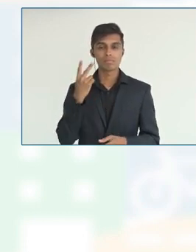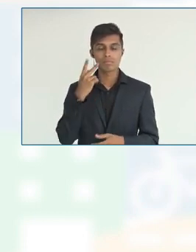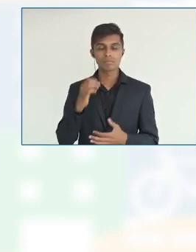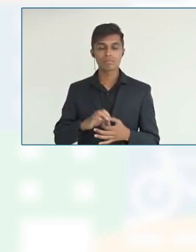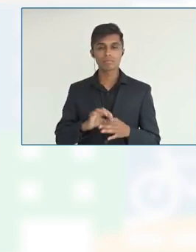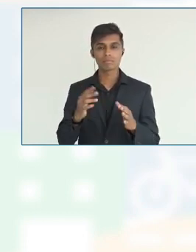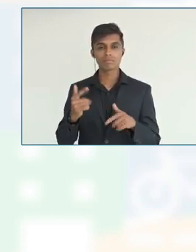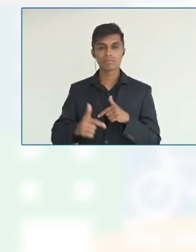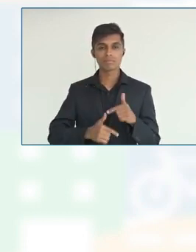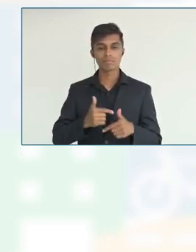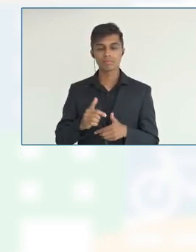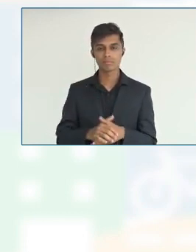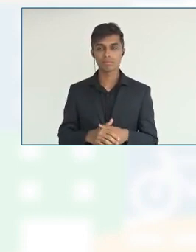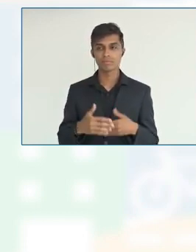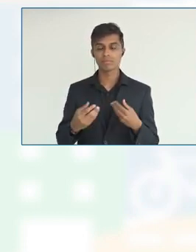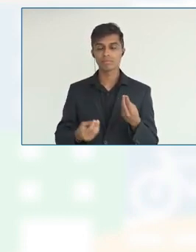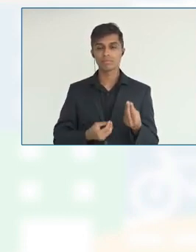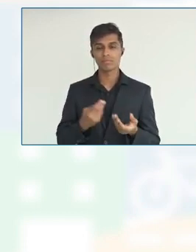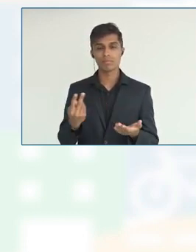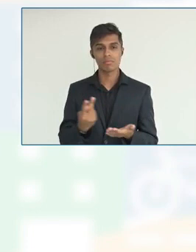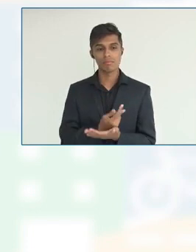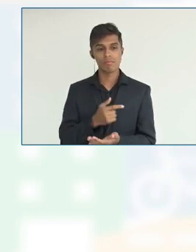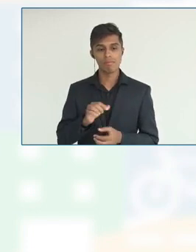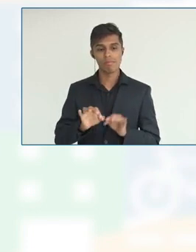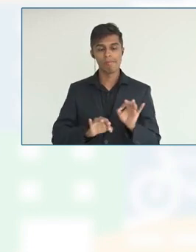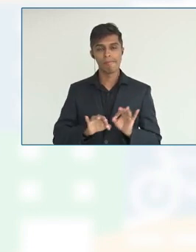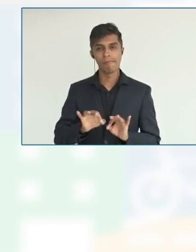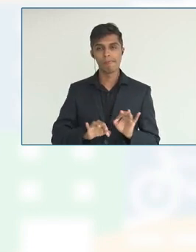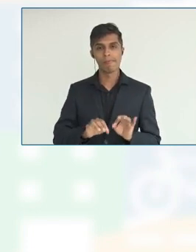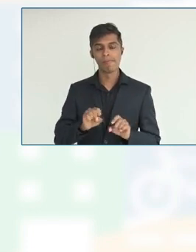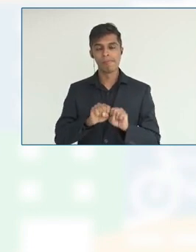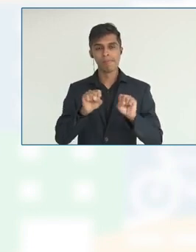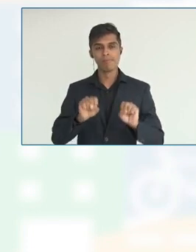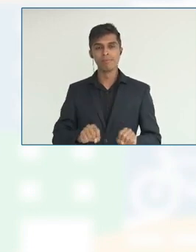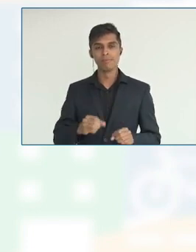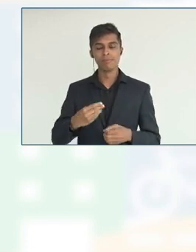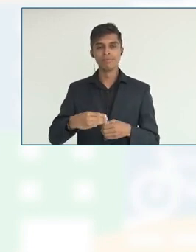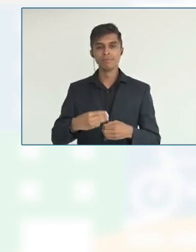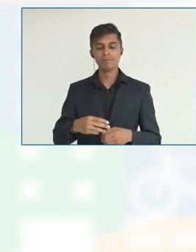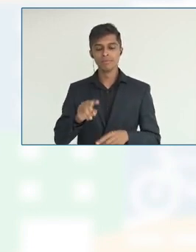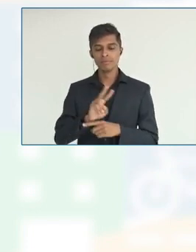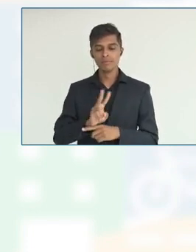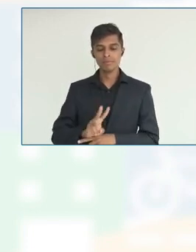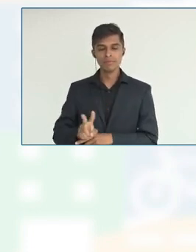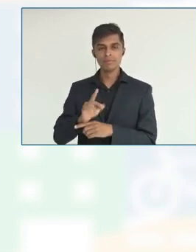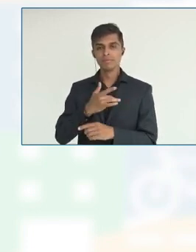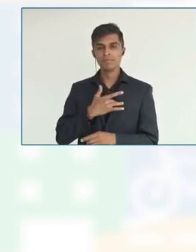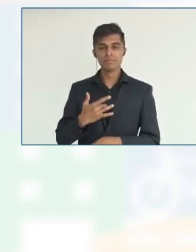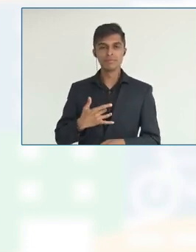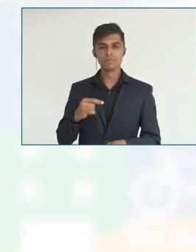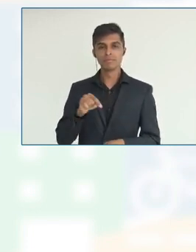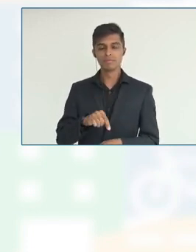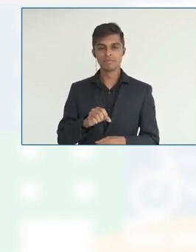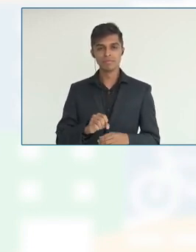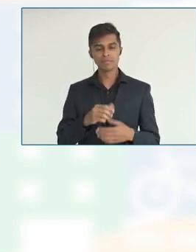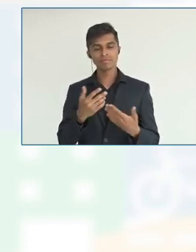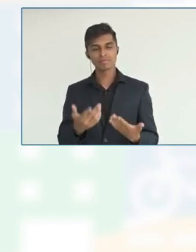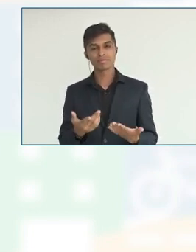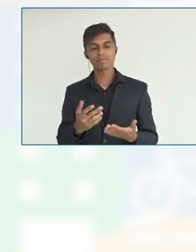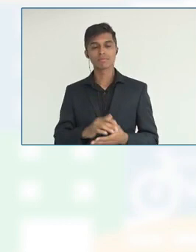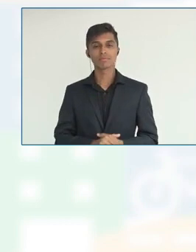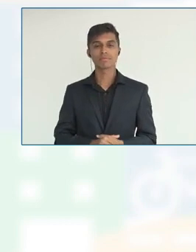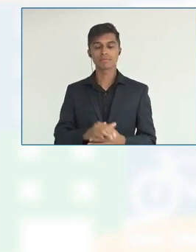Bom, e aí como funciona a organização do Sistema Municipal de Vigilância em Saúde? O Sistema Municipal de Vigilância em Saúde,